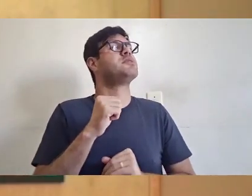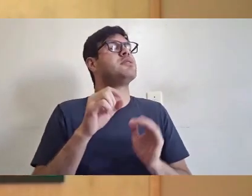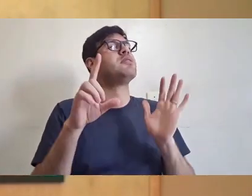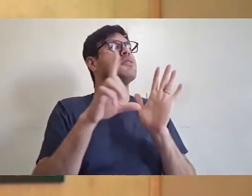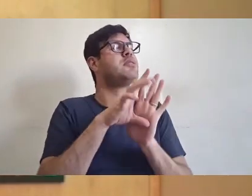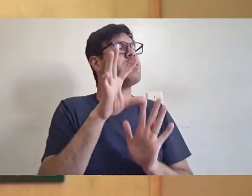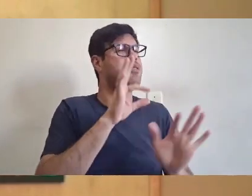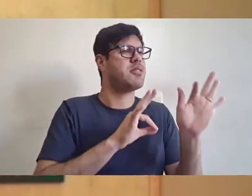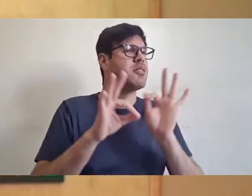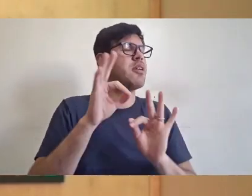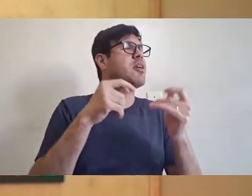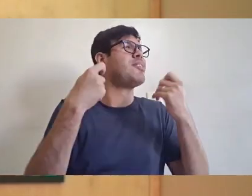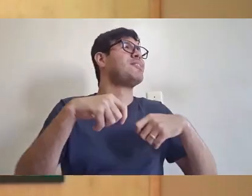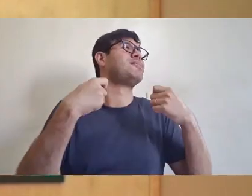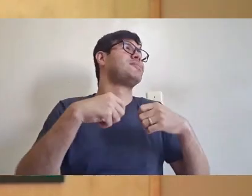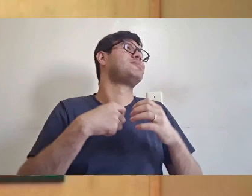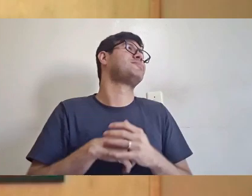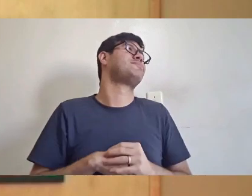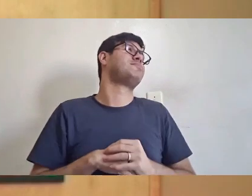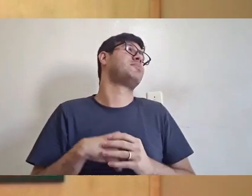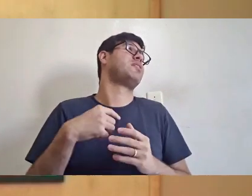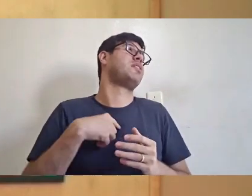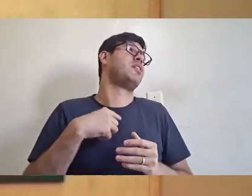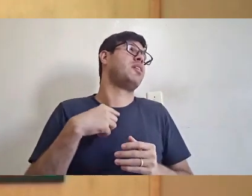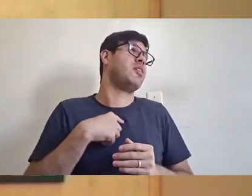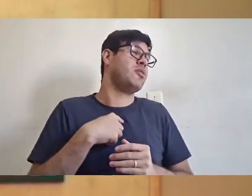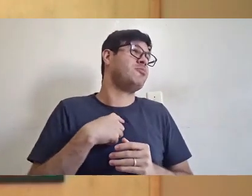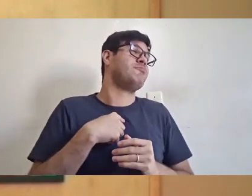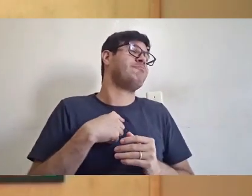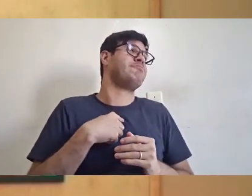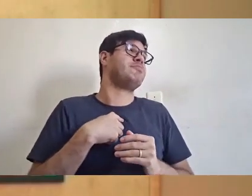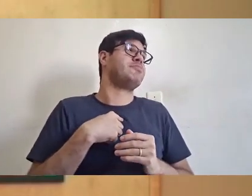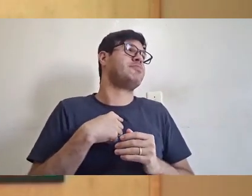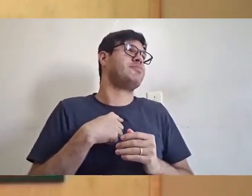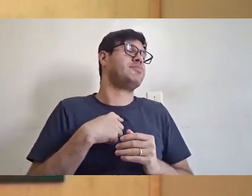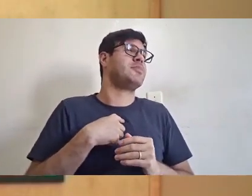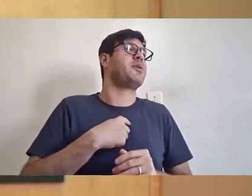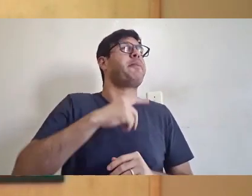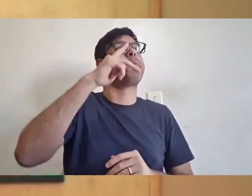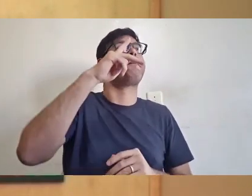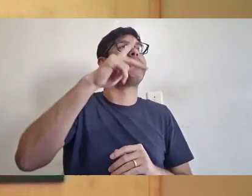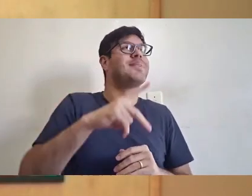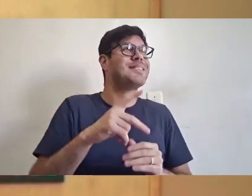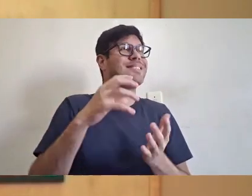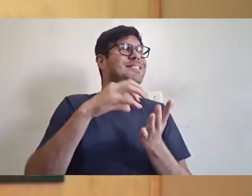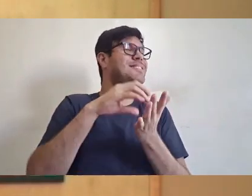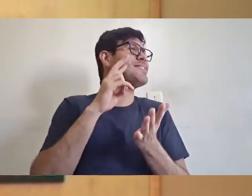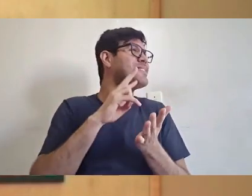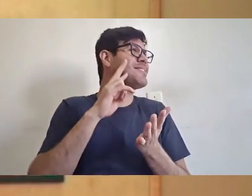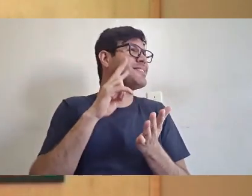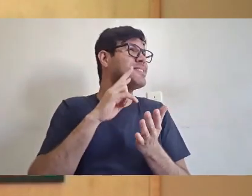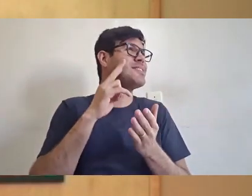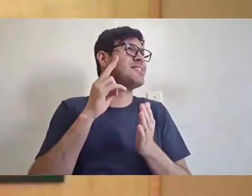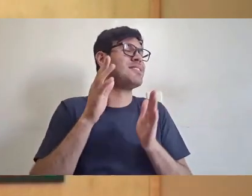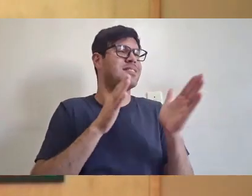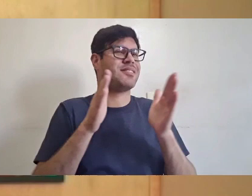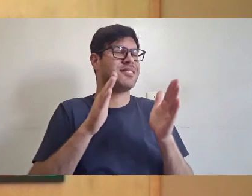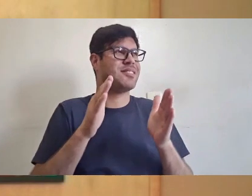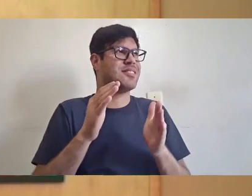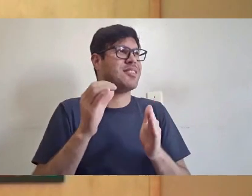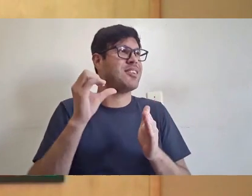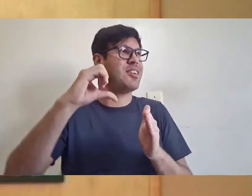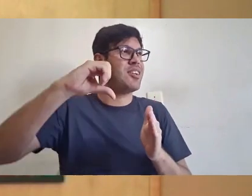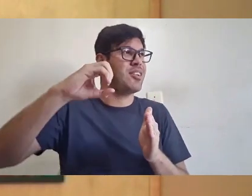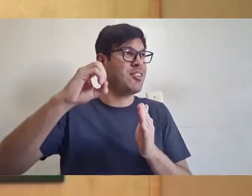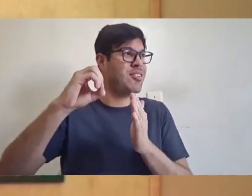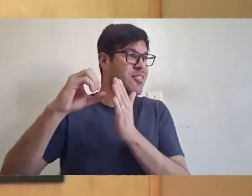do município. E eu, como presidente da Câmara em 90 e 91,